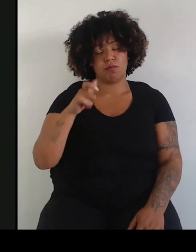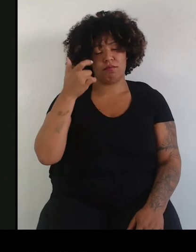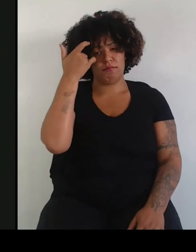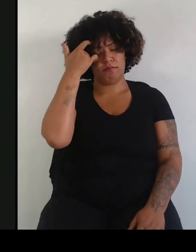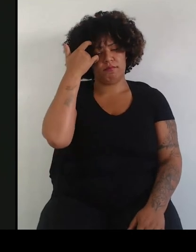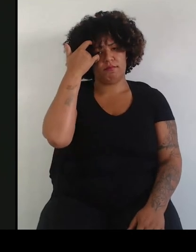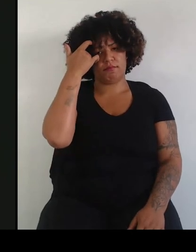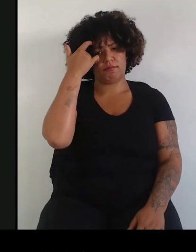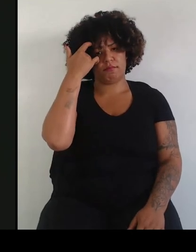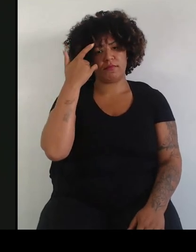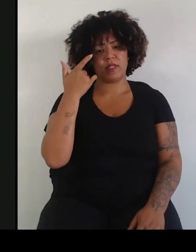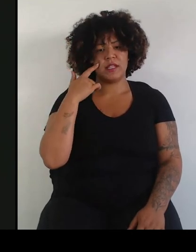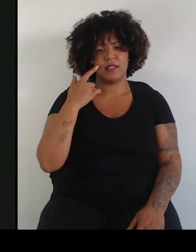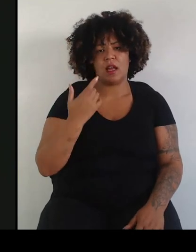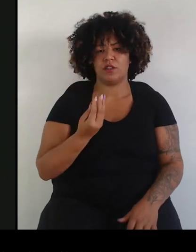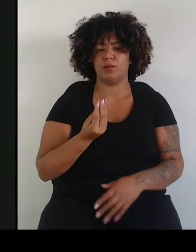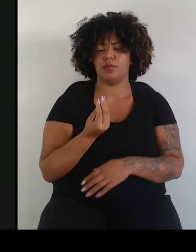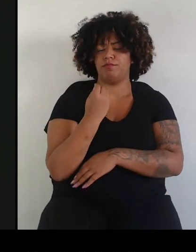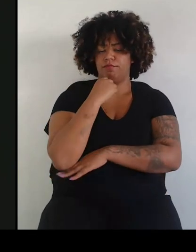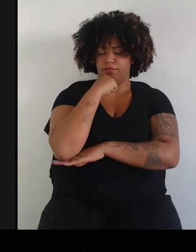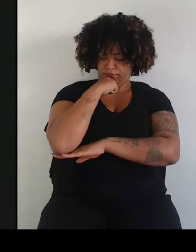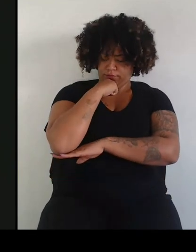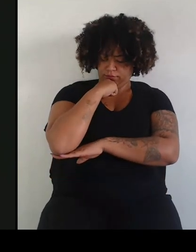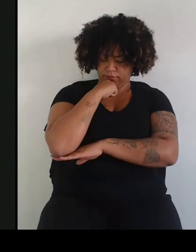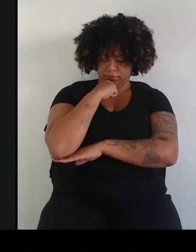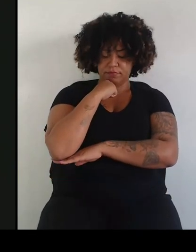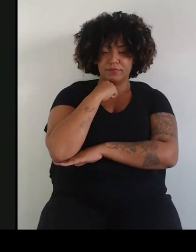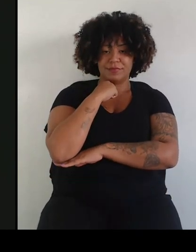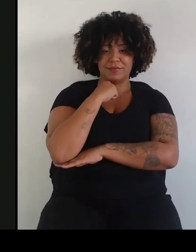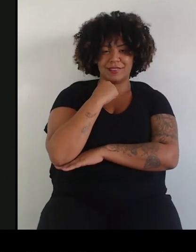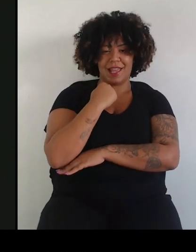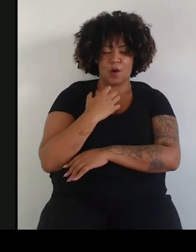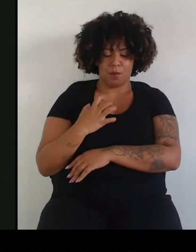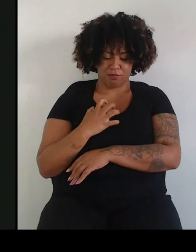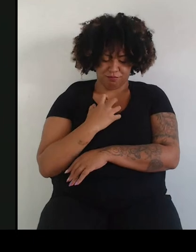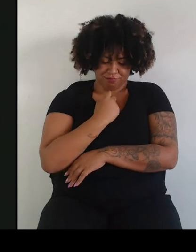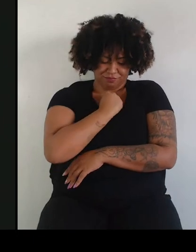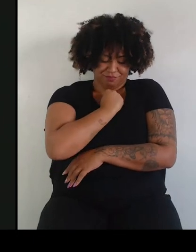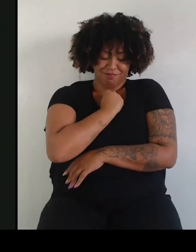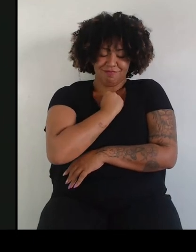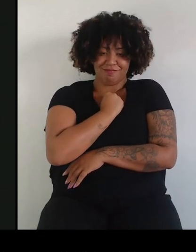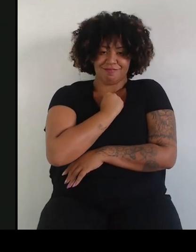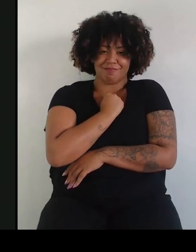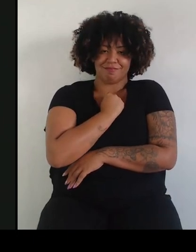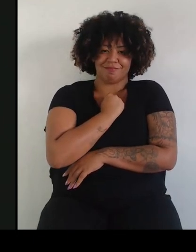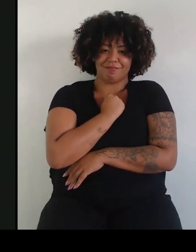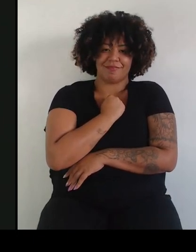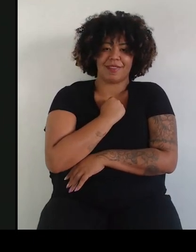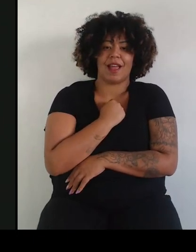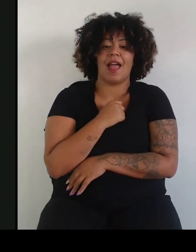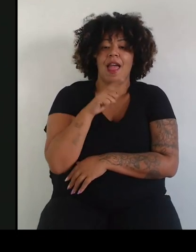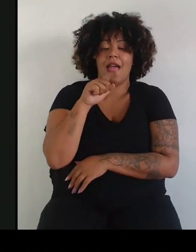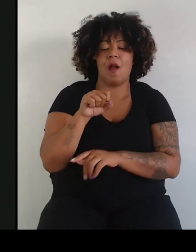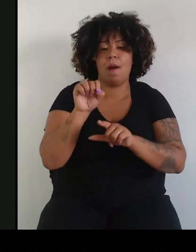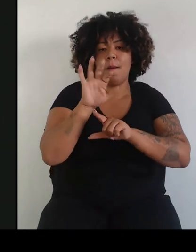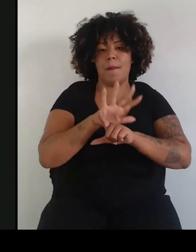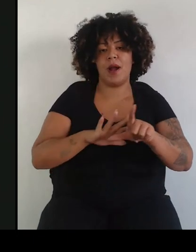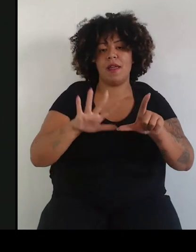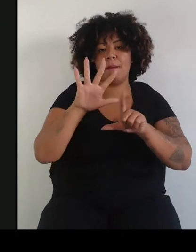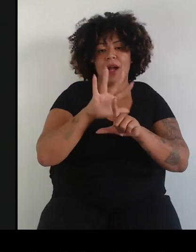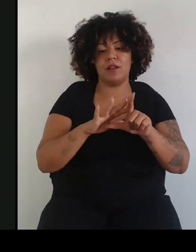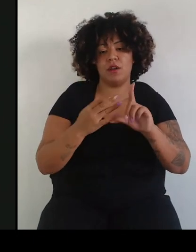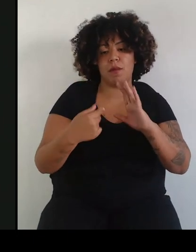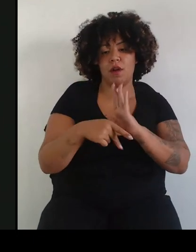para dentro é a figura dilemática de ogolino